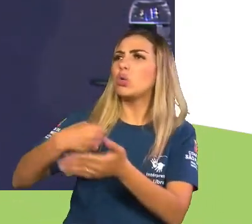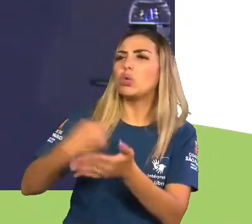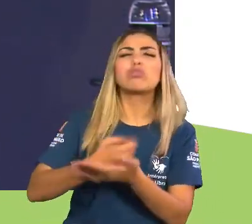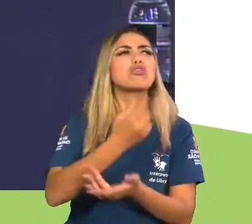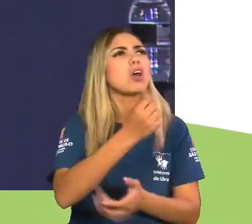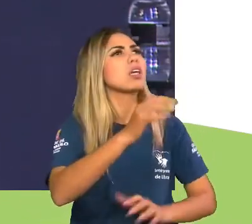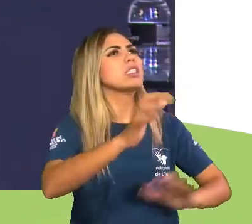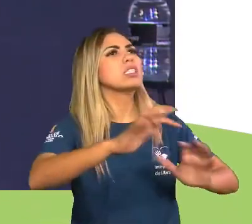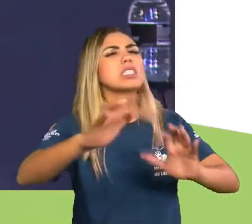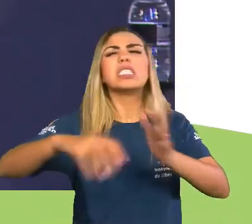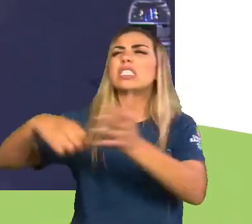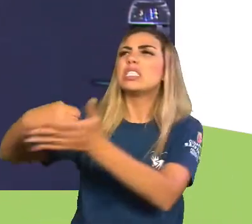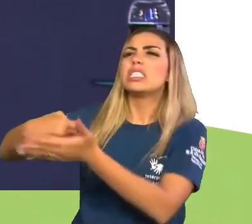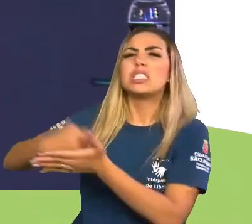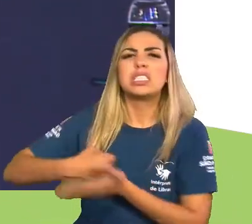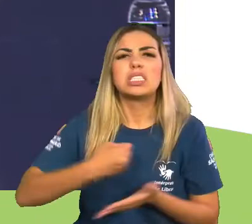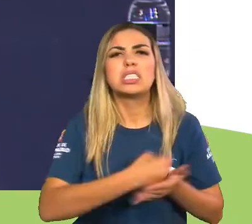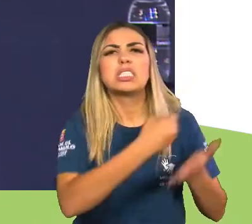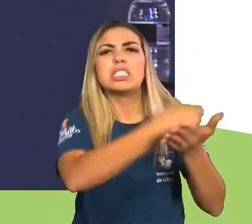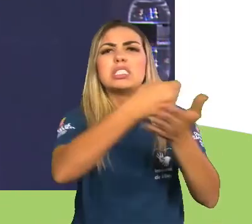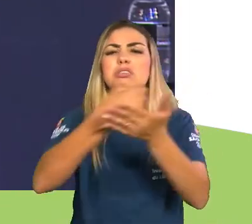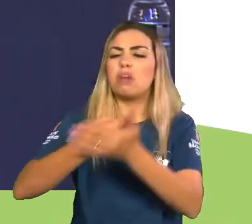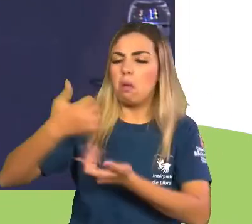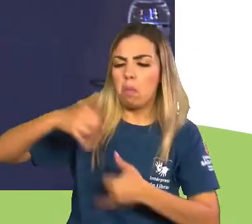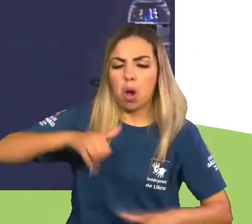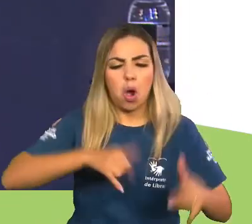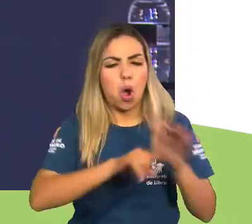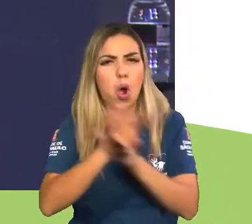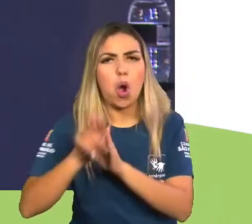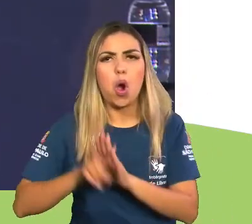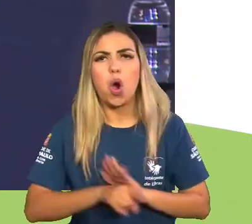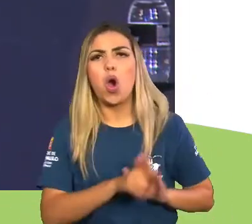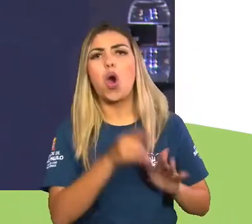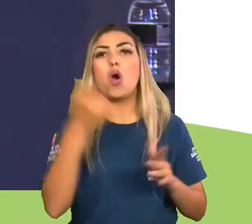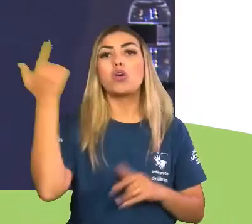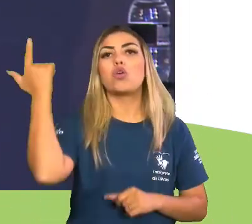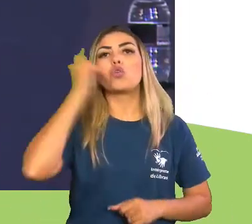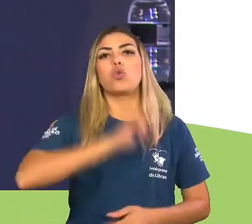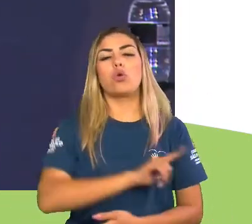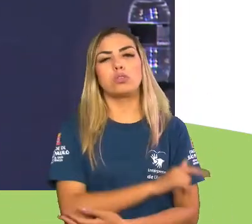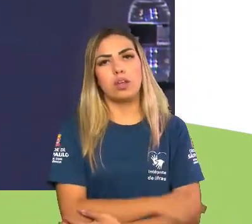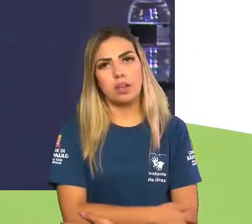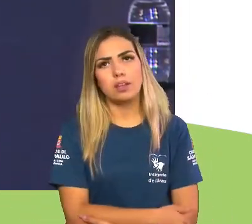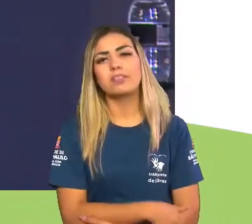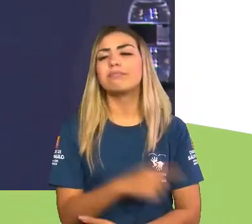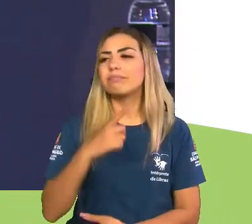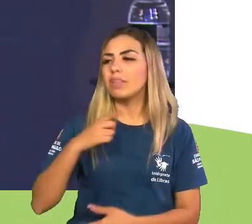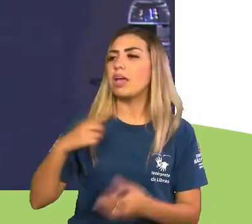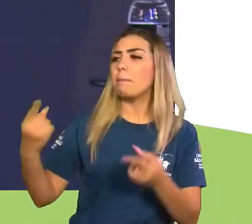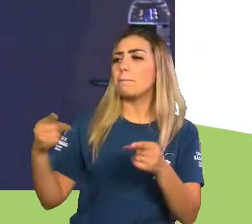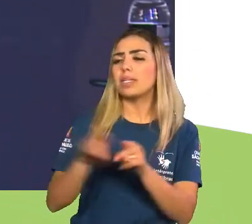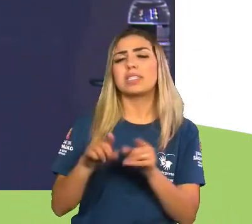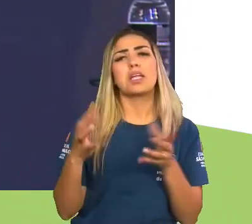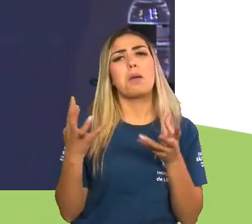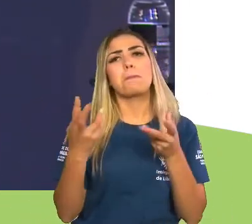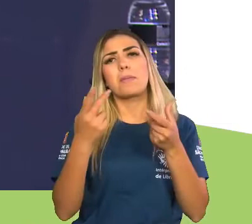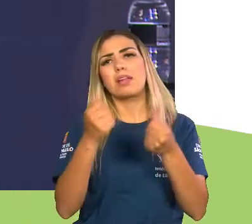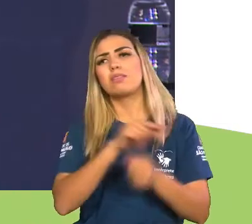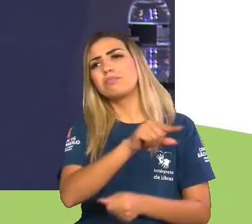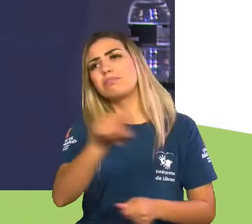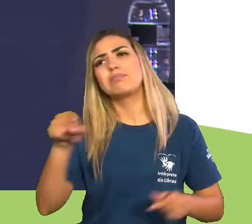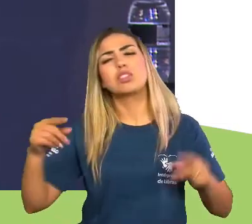com um, briga com o outro, fala com um, fala com o outro. Sobe, faz o que tem que fazer e tem parceiros incríveis. Aqui todos